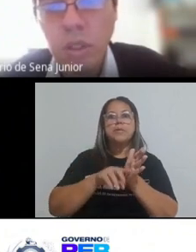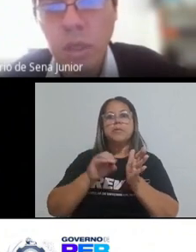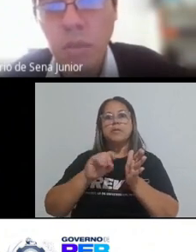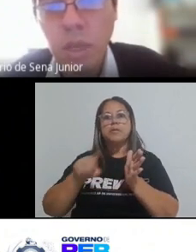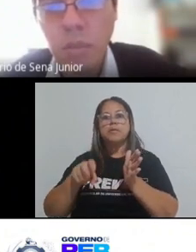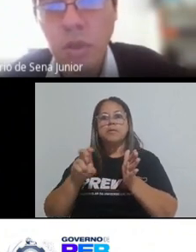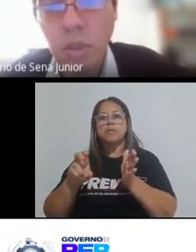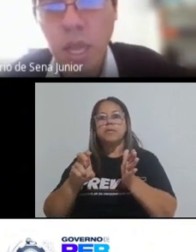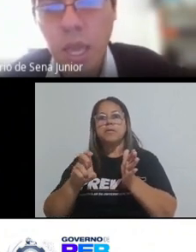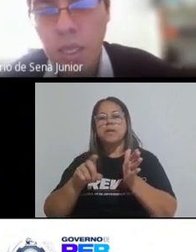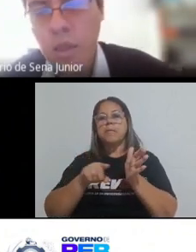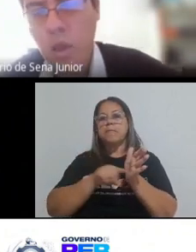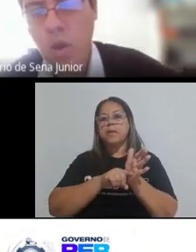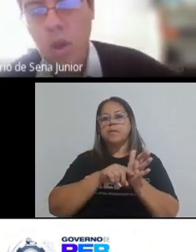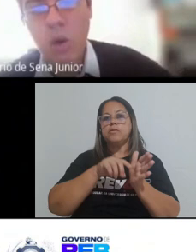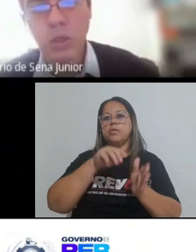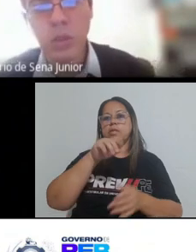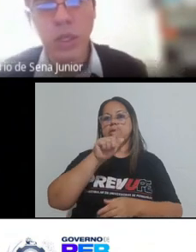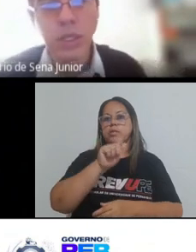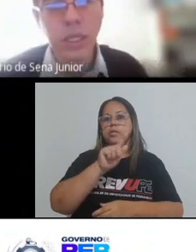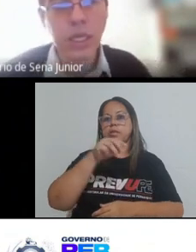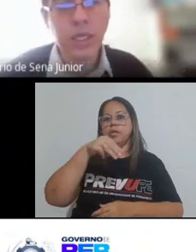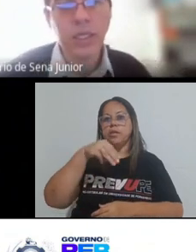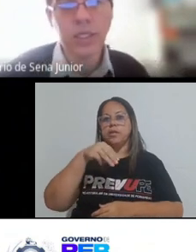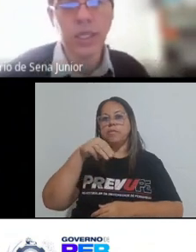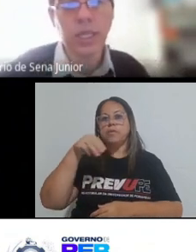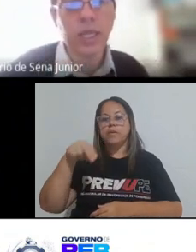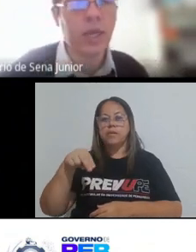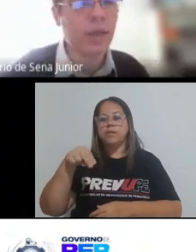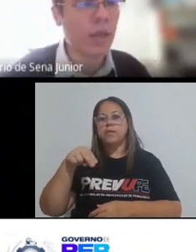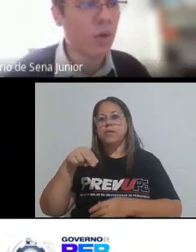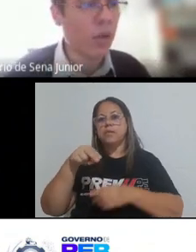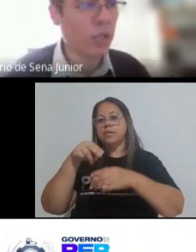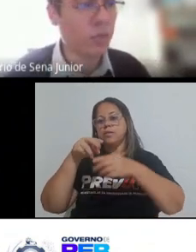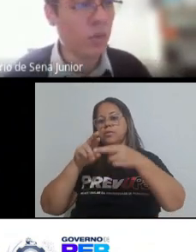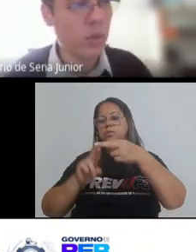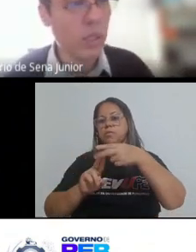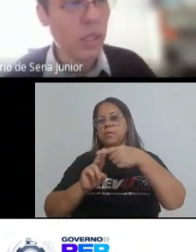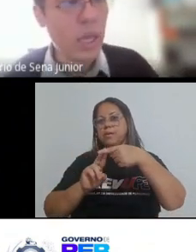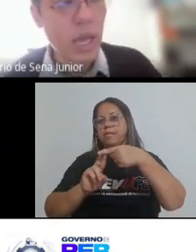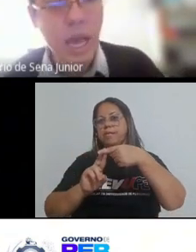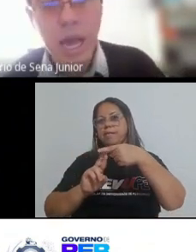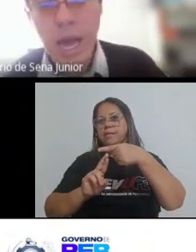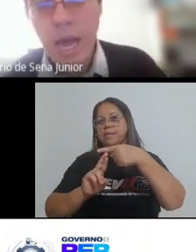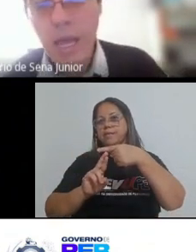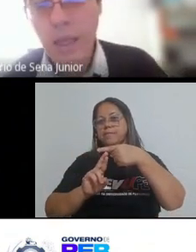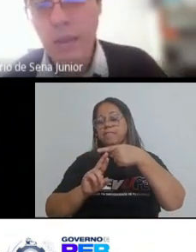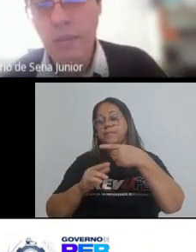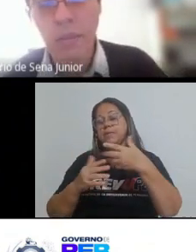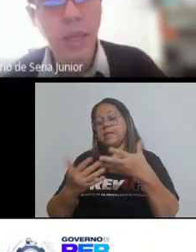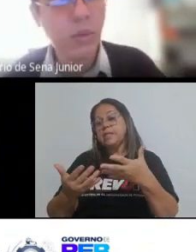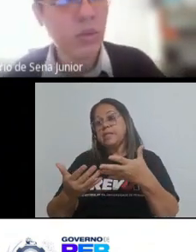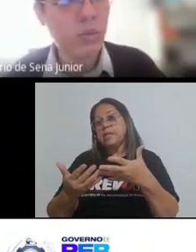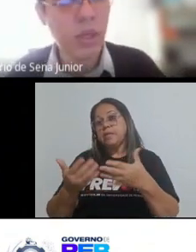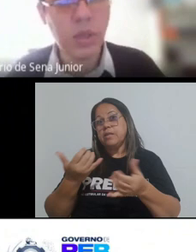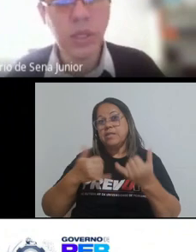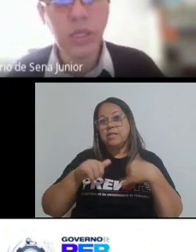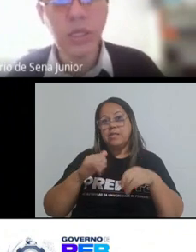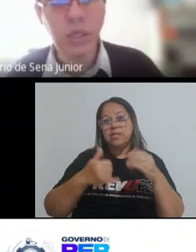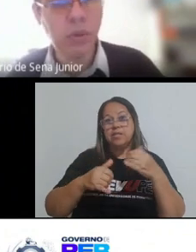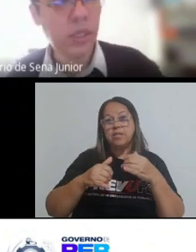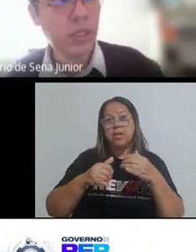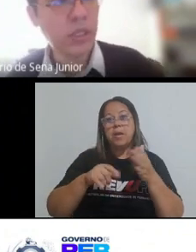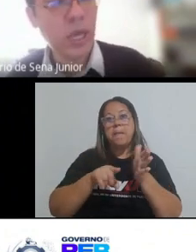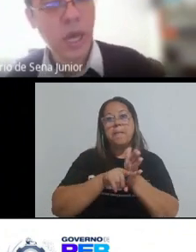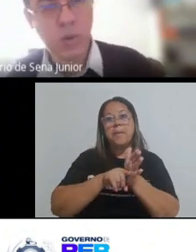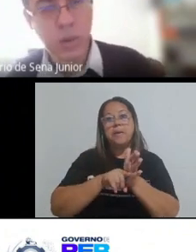menos GMM sobre R, é o mesmo, e dizer que a energia cinética corresponde a menos meio da